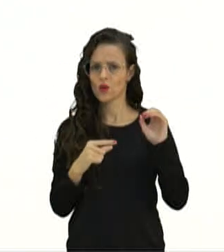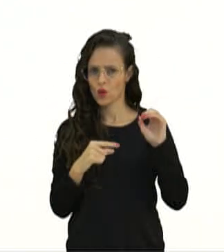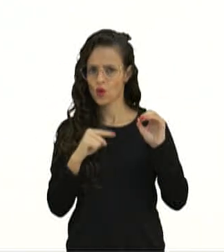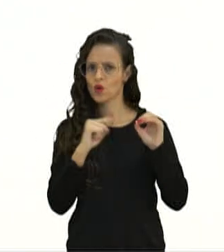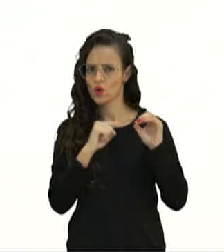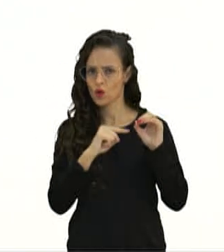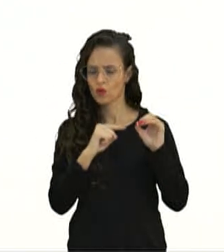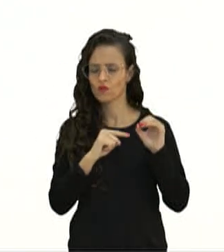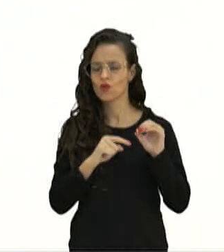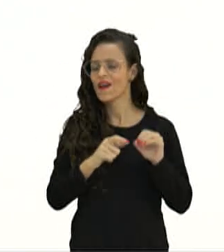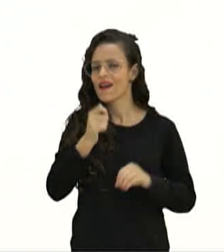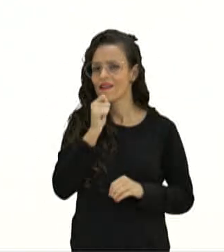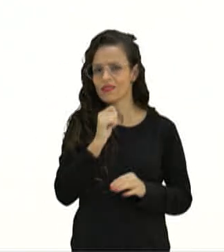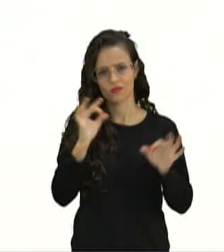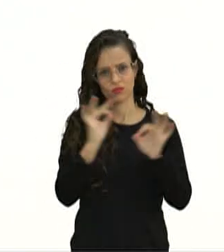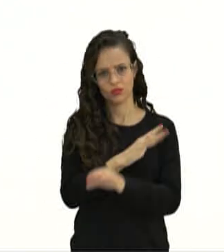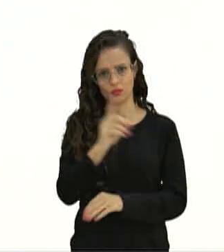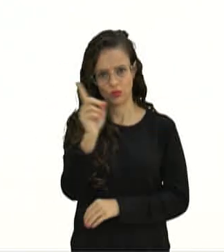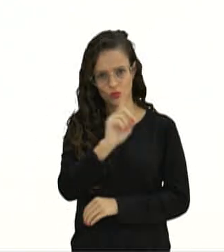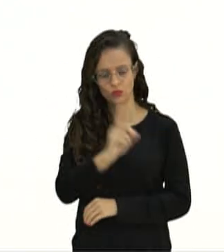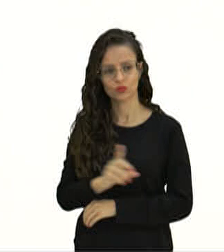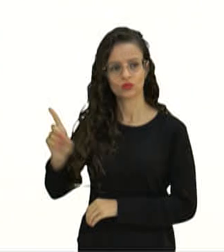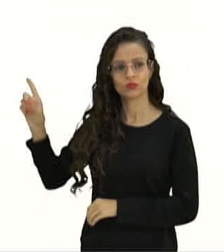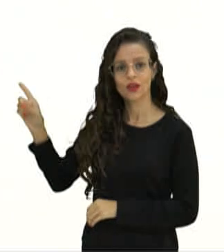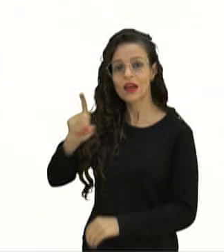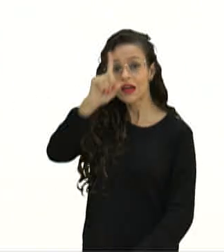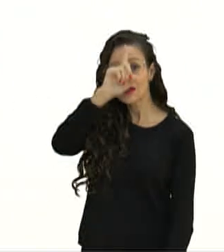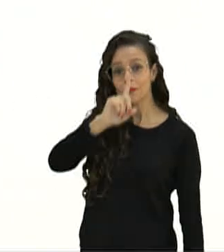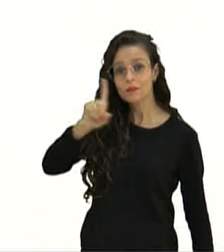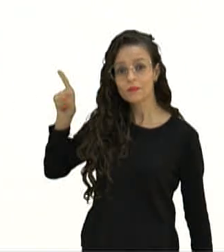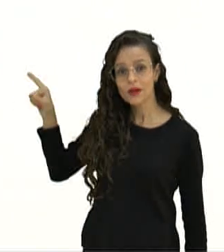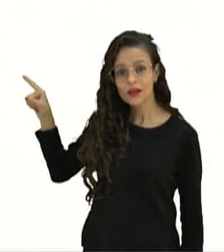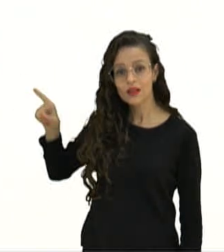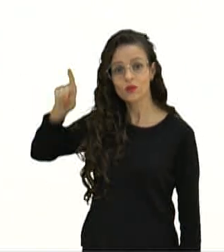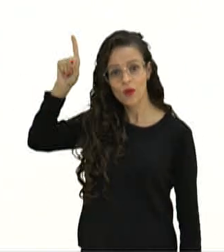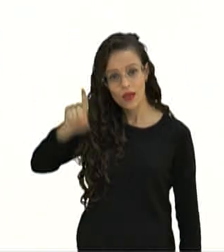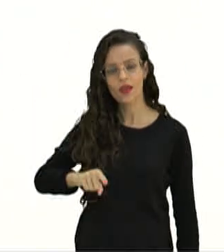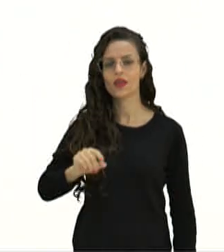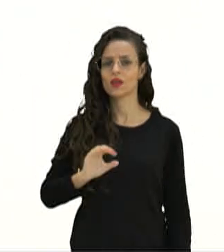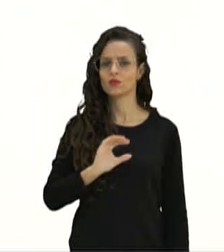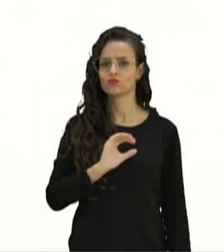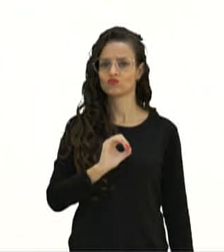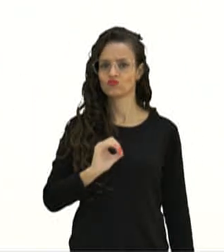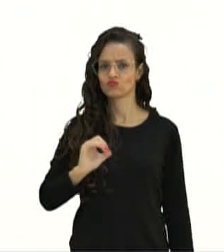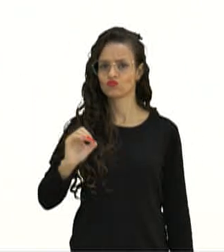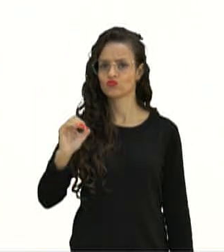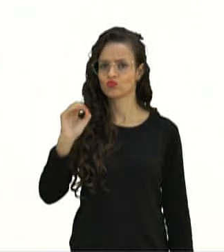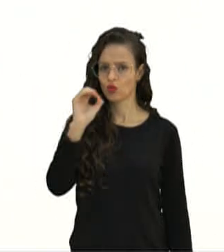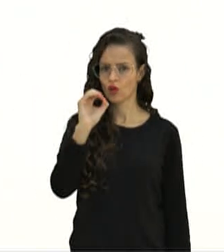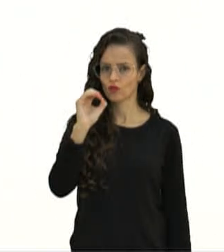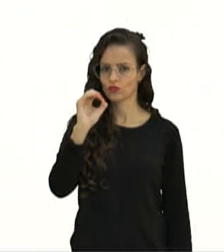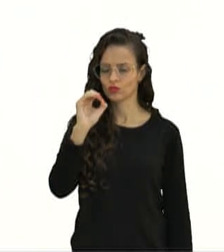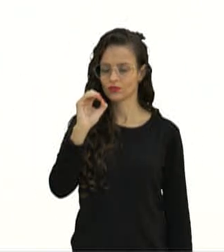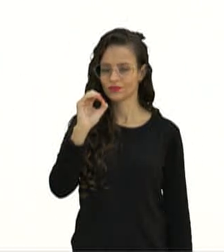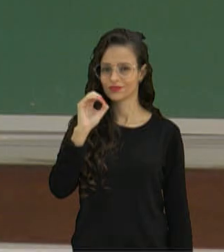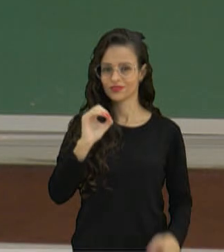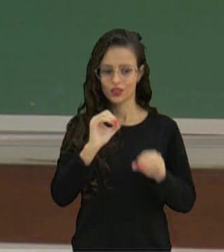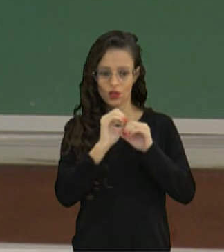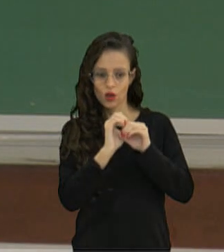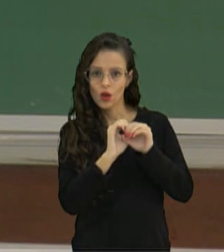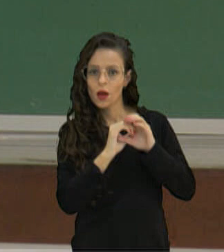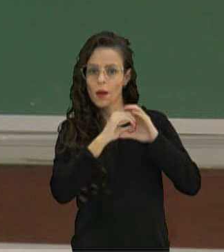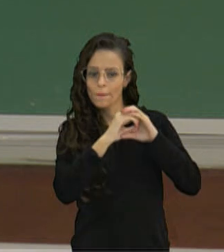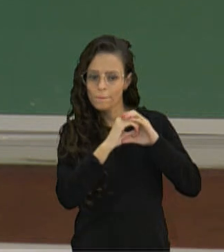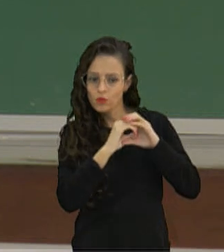ainda imaturo. Ali, em amarelinho, é o próprio óvulo, saindo do ovócito,